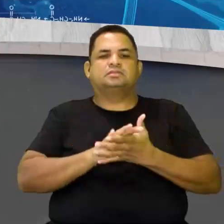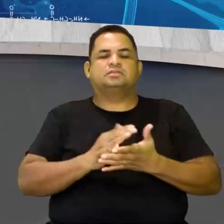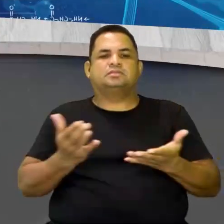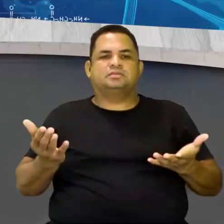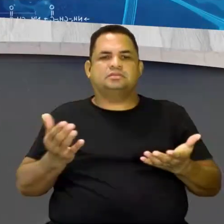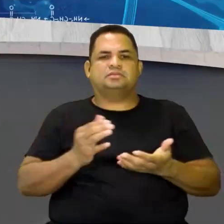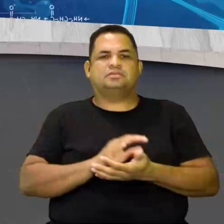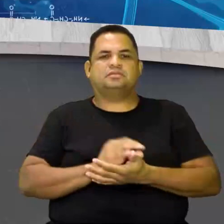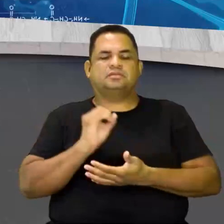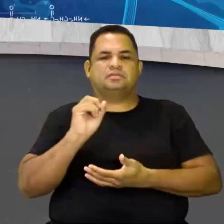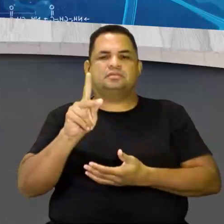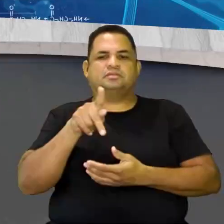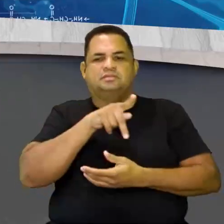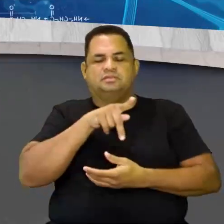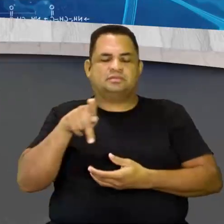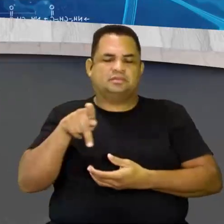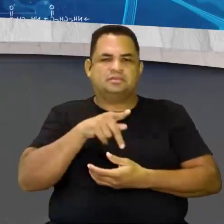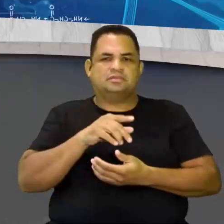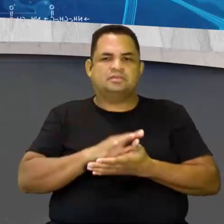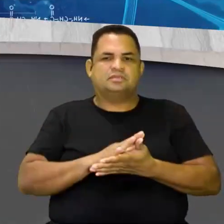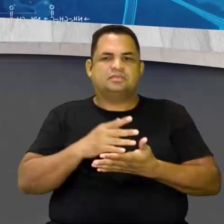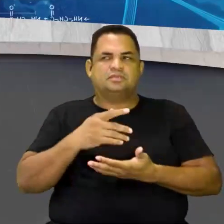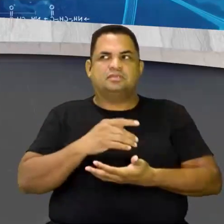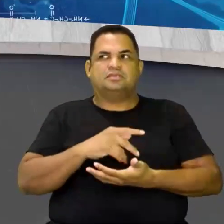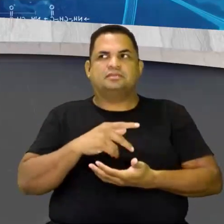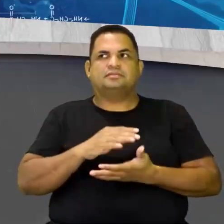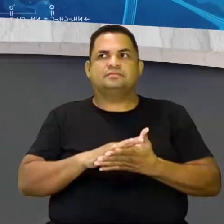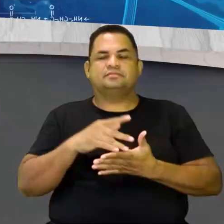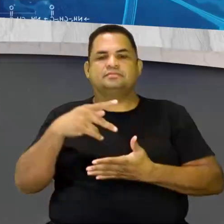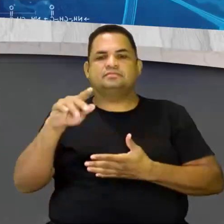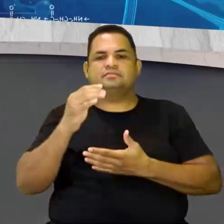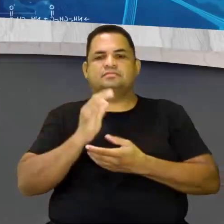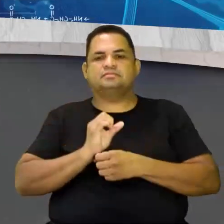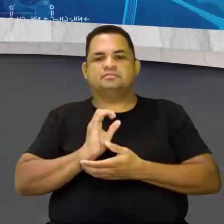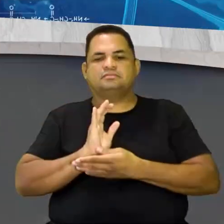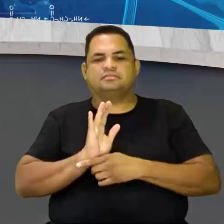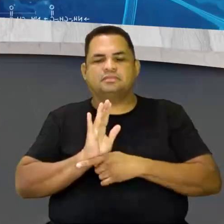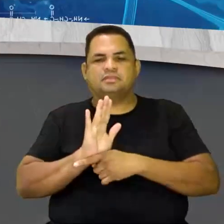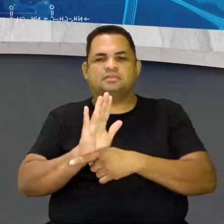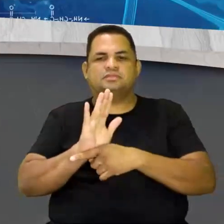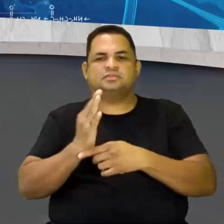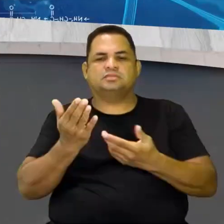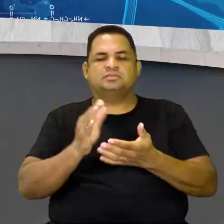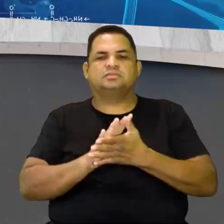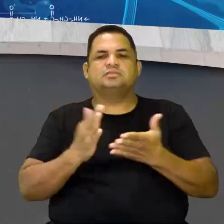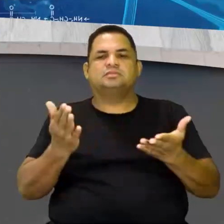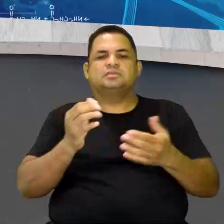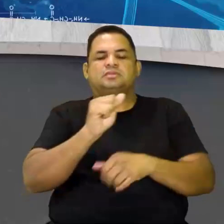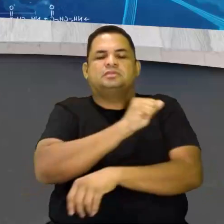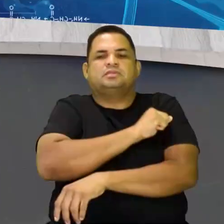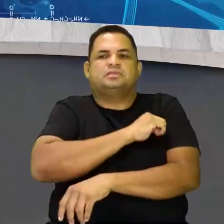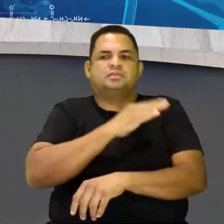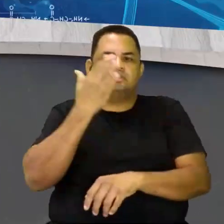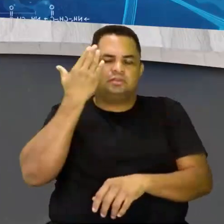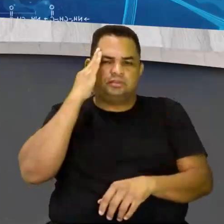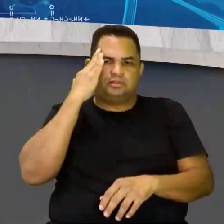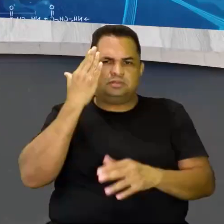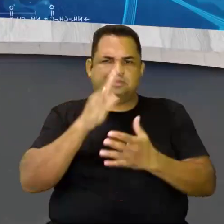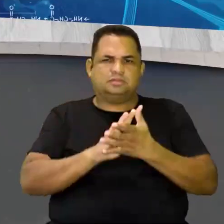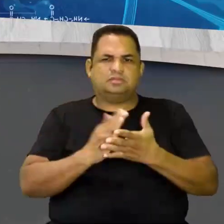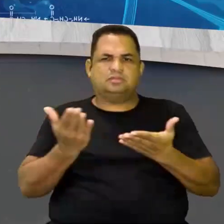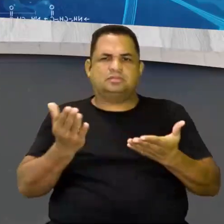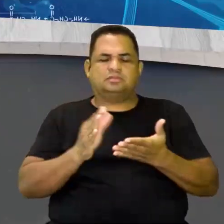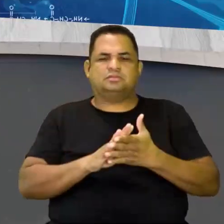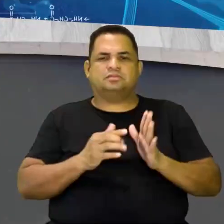professora Sabrina? Exatamente. Então, para que ajude cada vez mais o aluno a compreender a abordagem